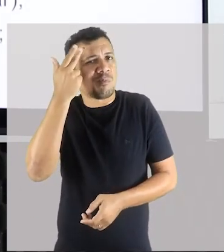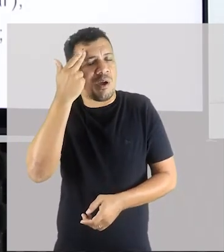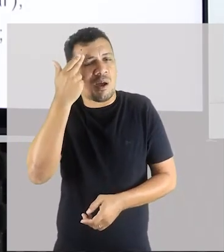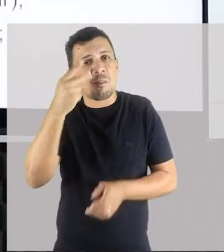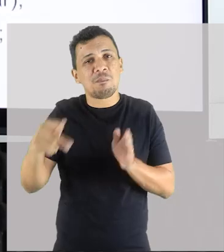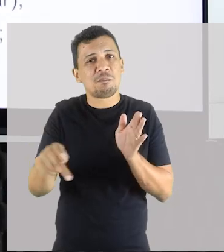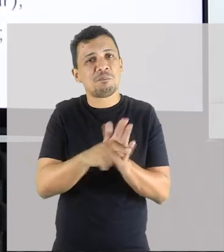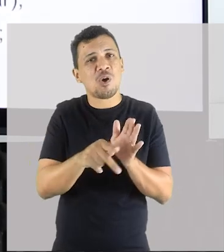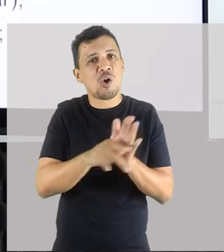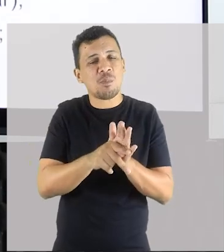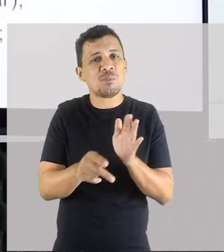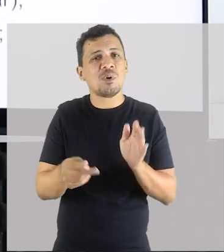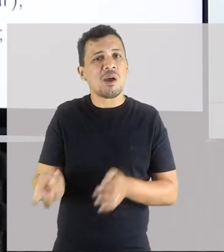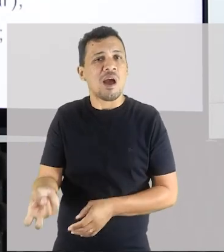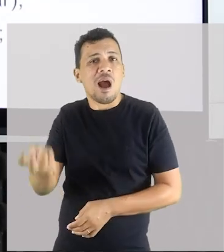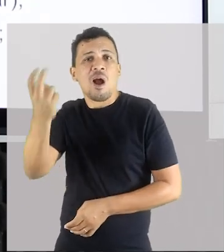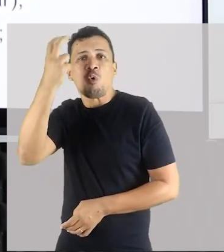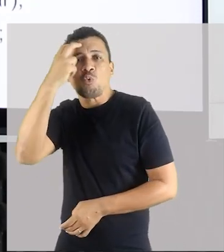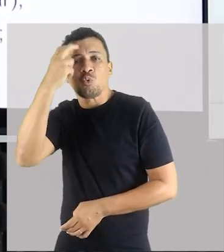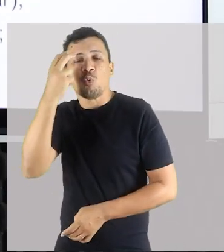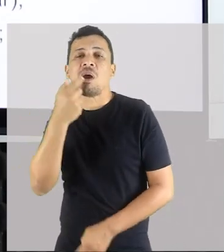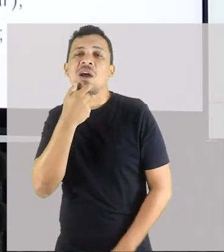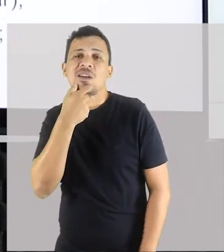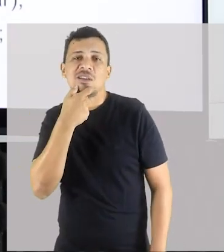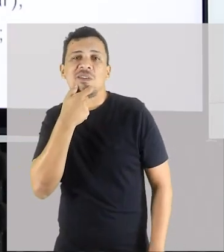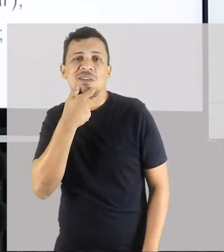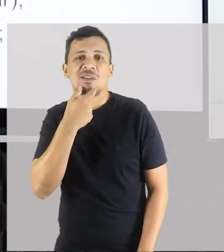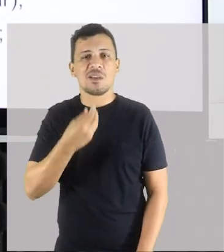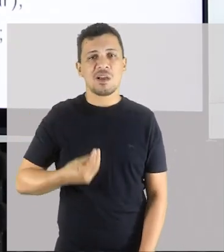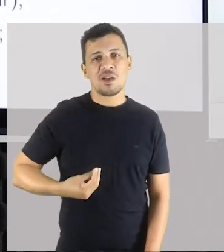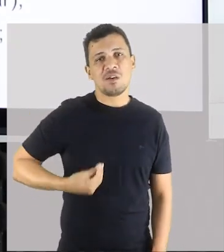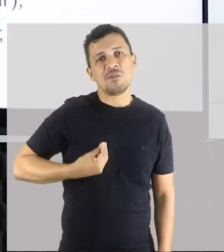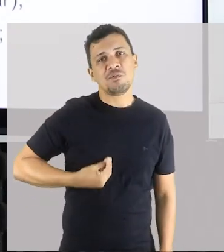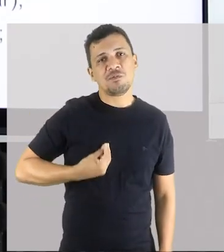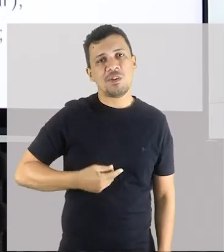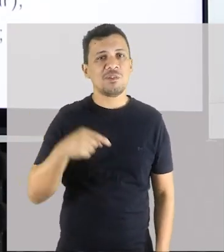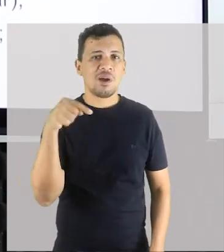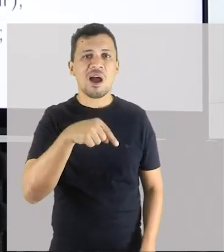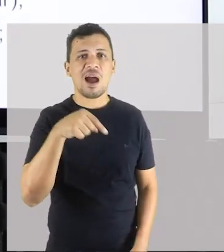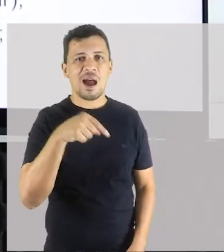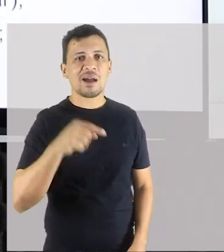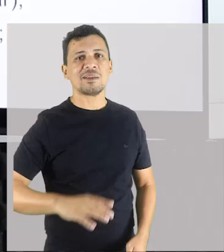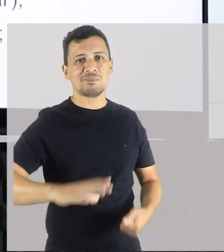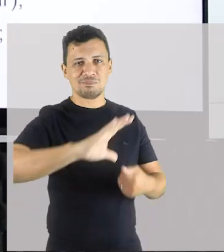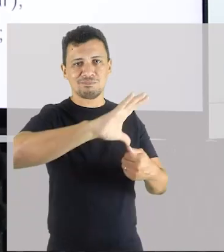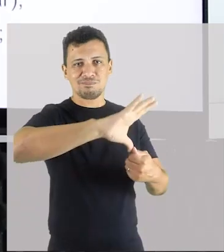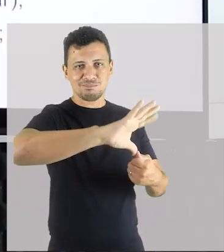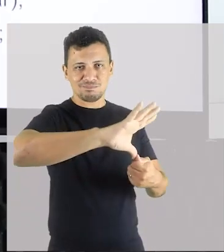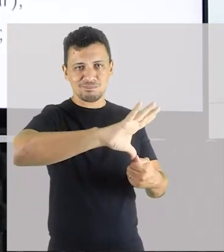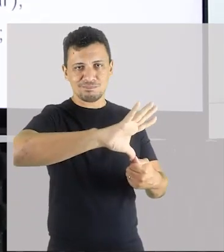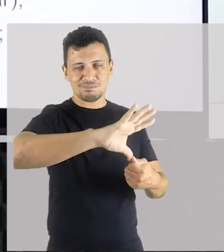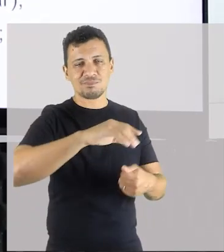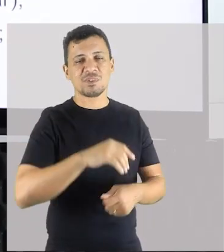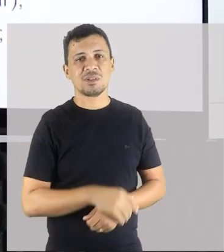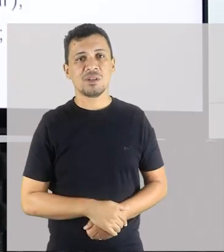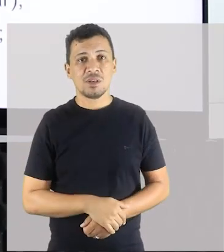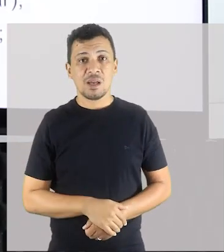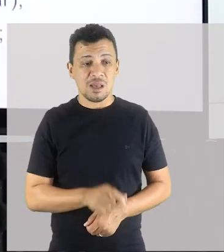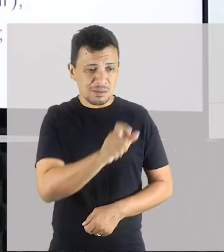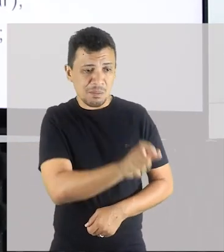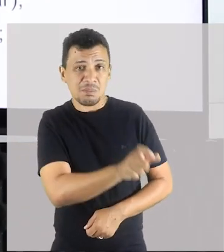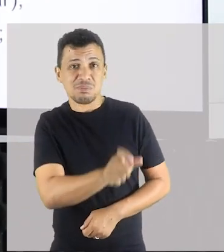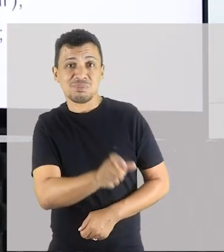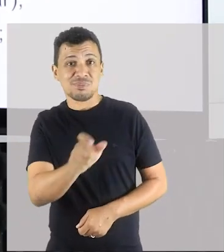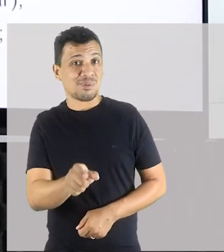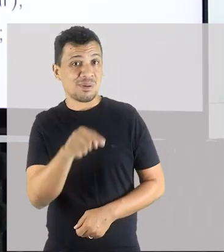da cultura desses ingleses que estavam aqui na América do Norte. Então, esses colonos, o chá